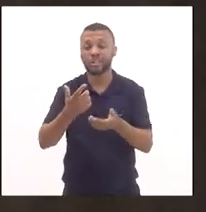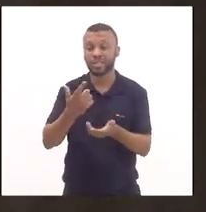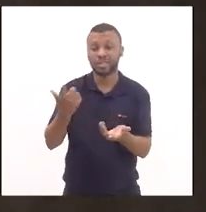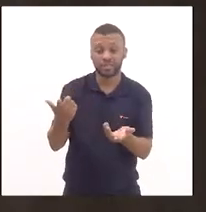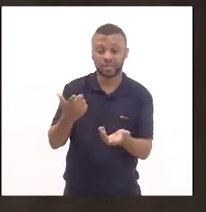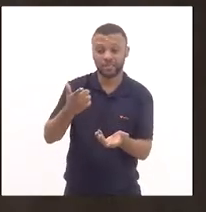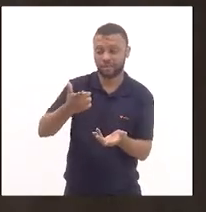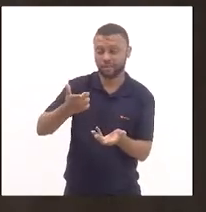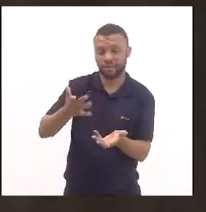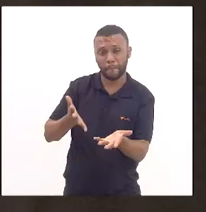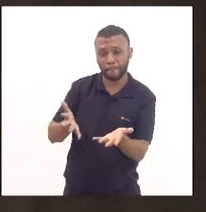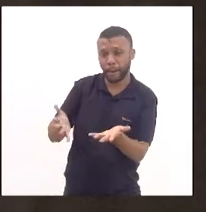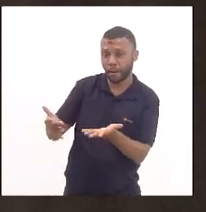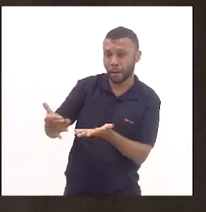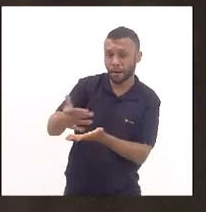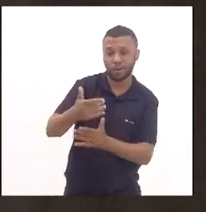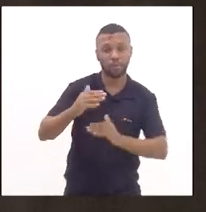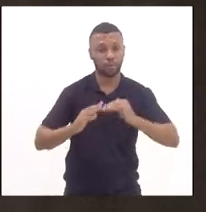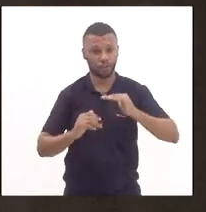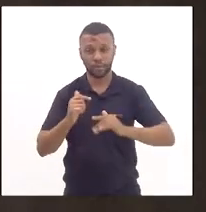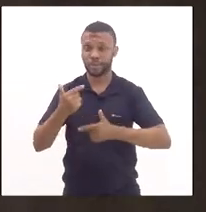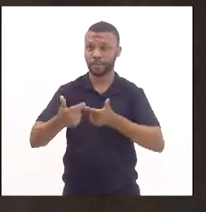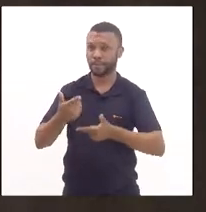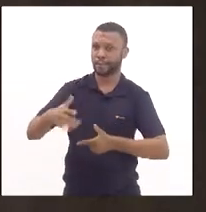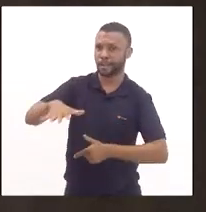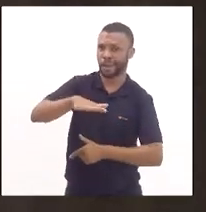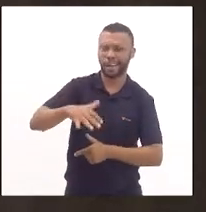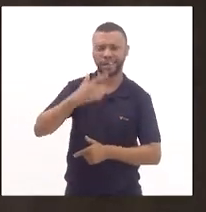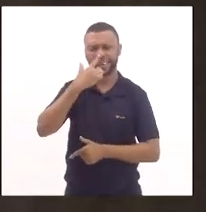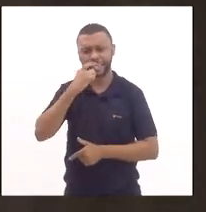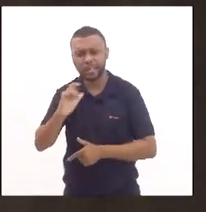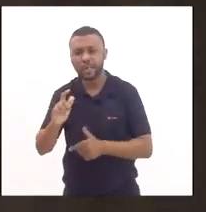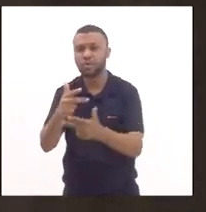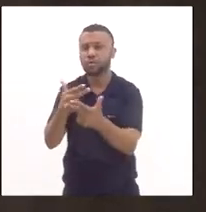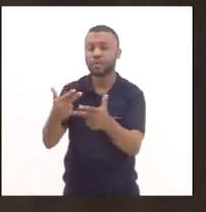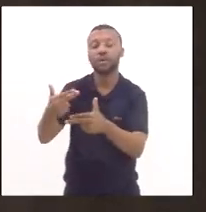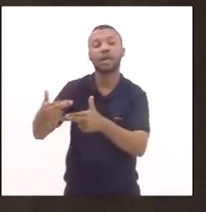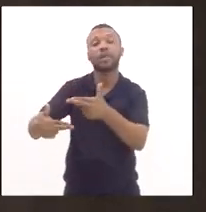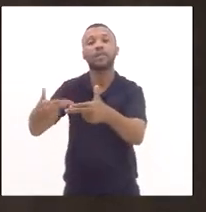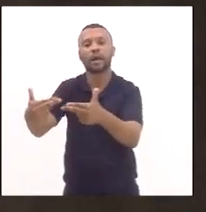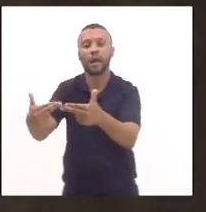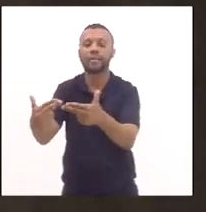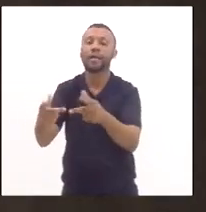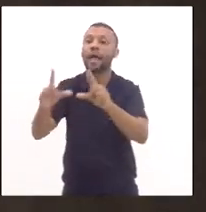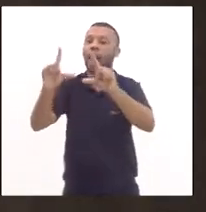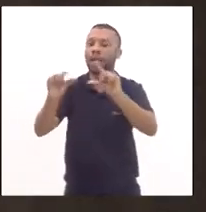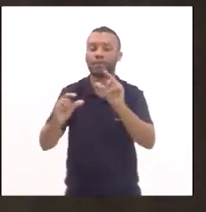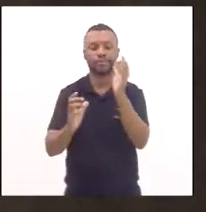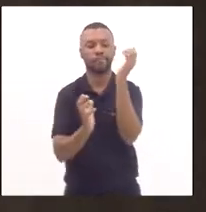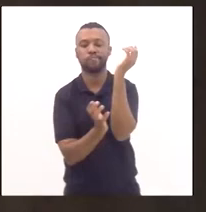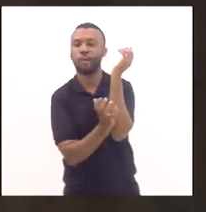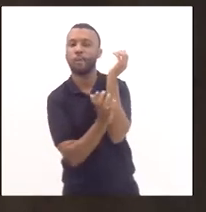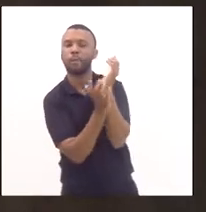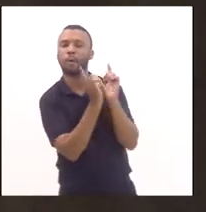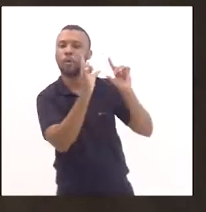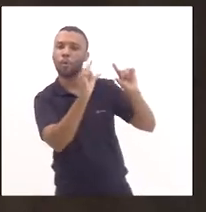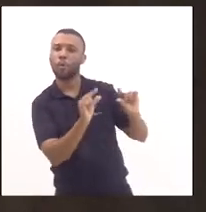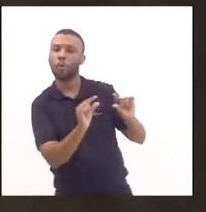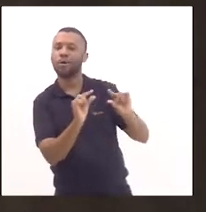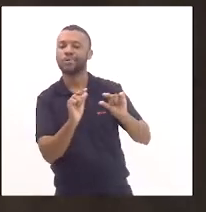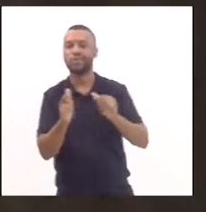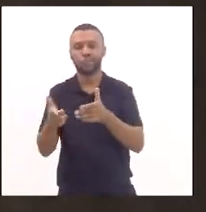e também reduzindo as exigências burocráticas do licenciamento. E esse projeto